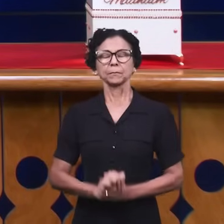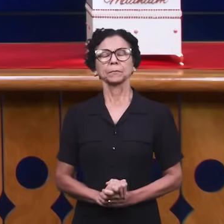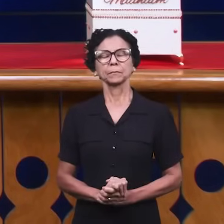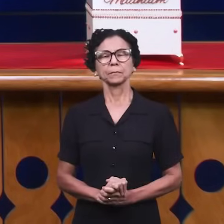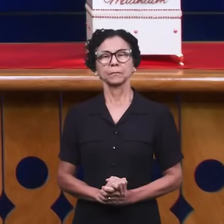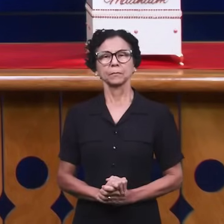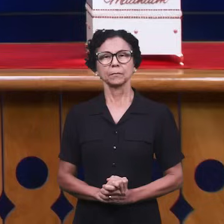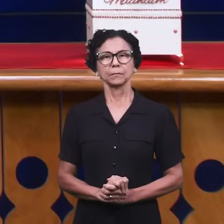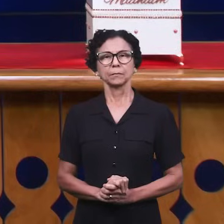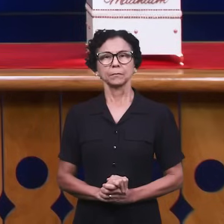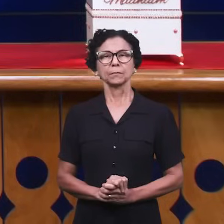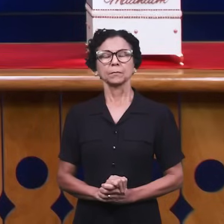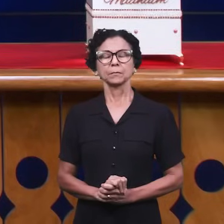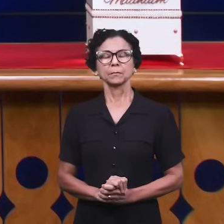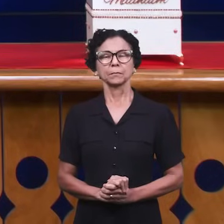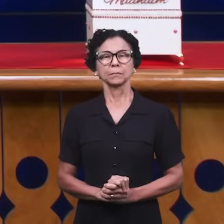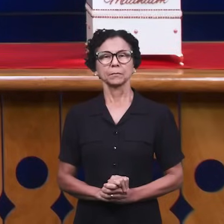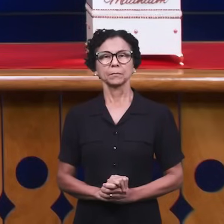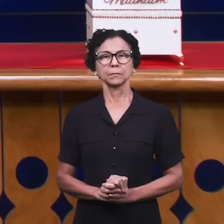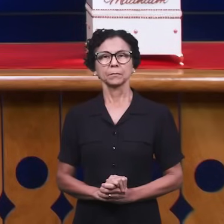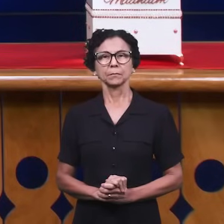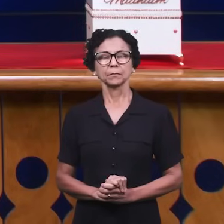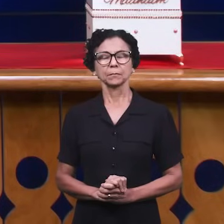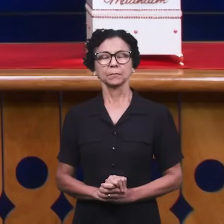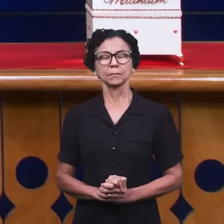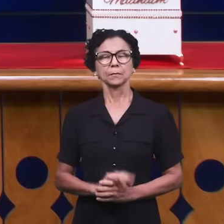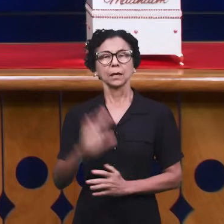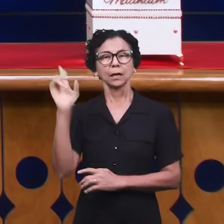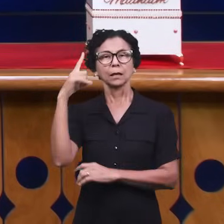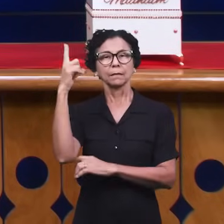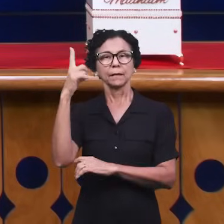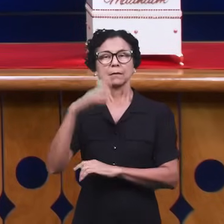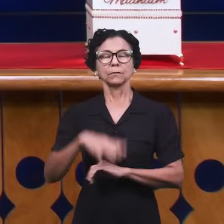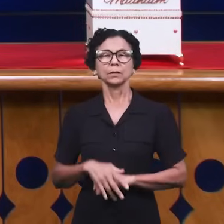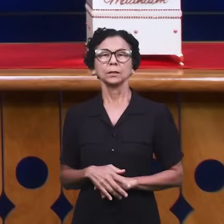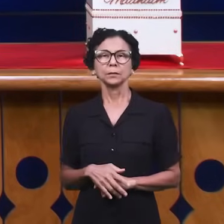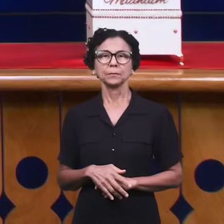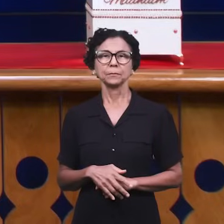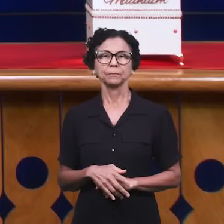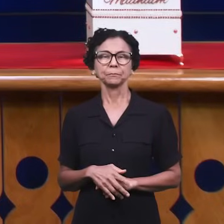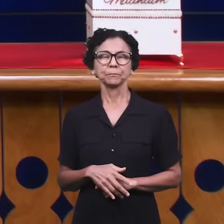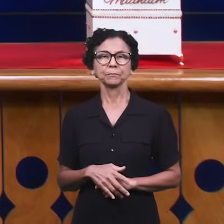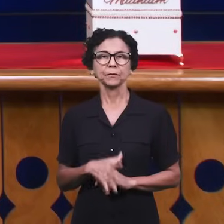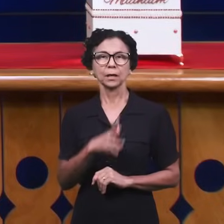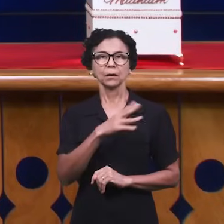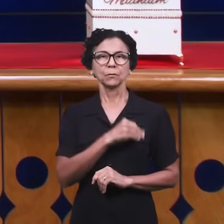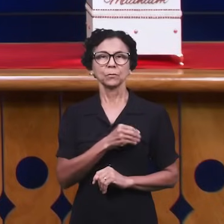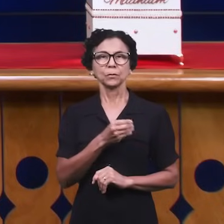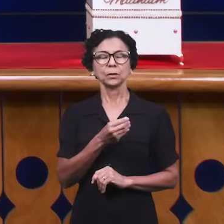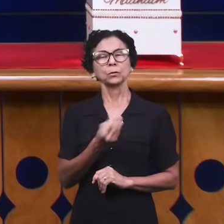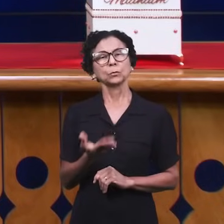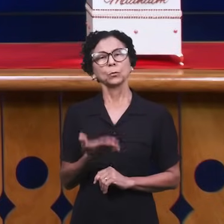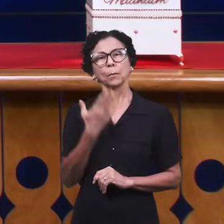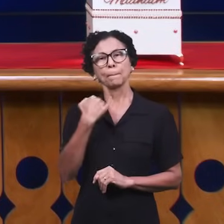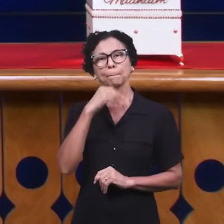filho de Jessé, cuidava das ovelhas do seu pai. Enquanto seus irmãos mais